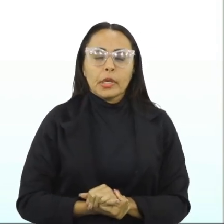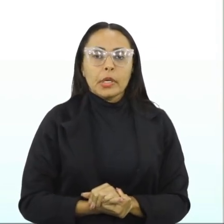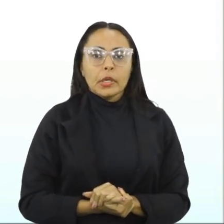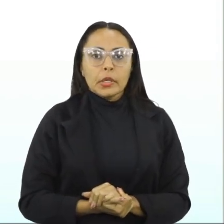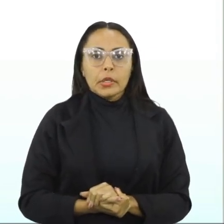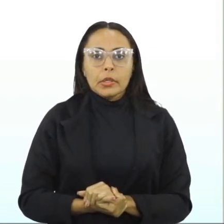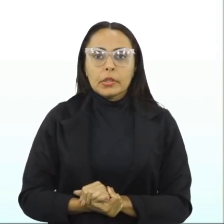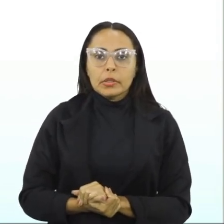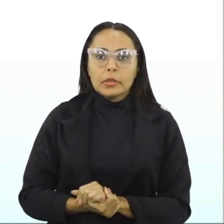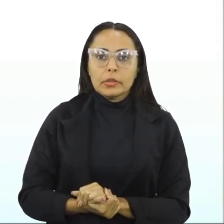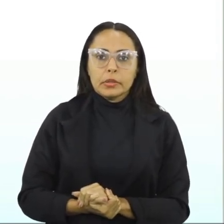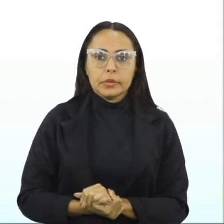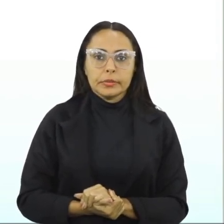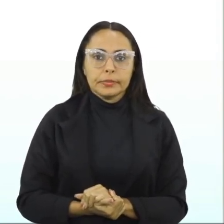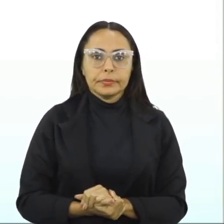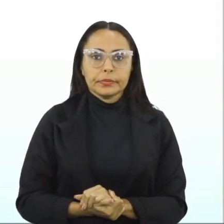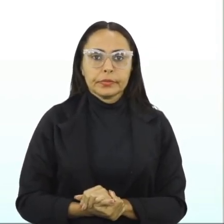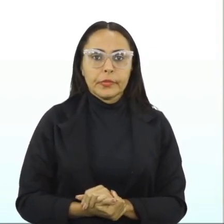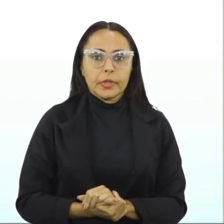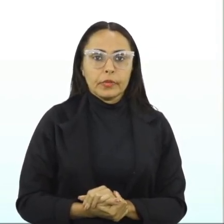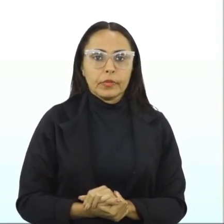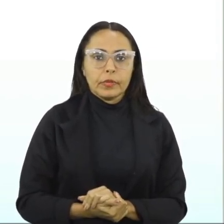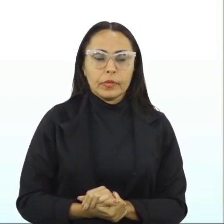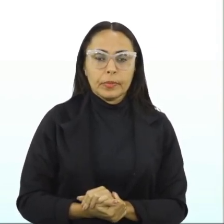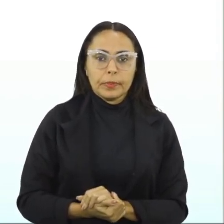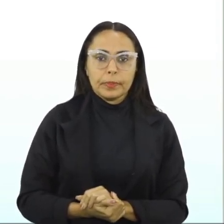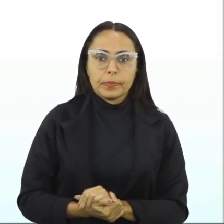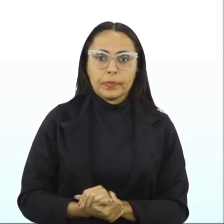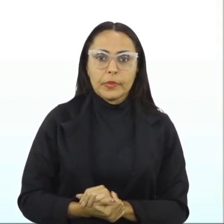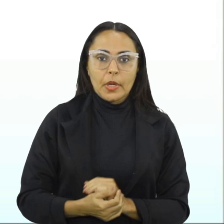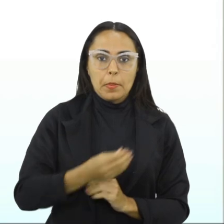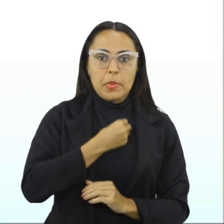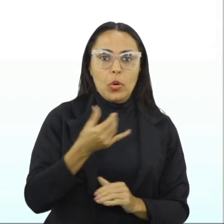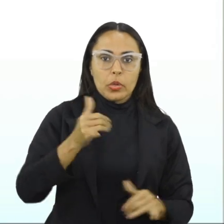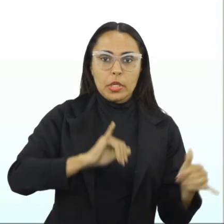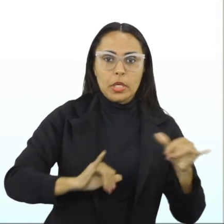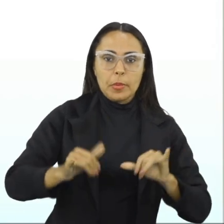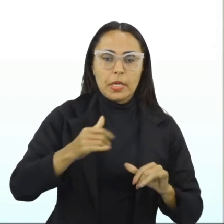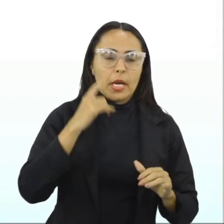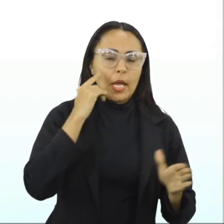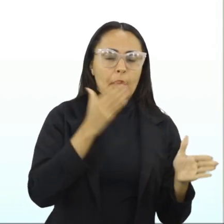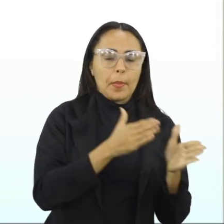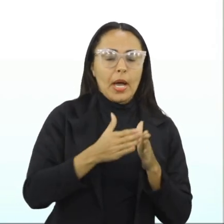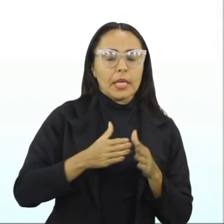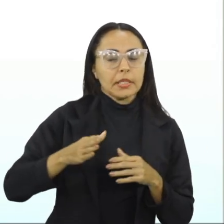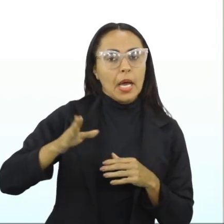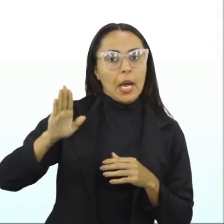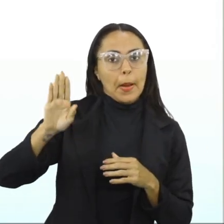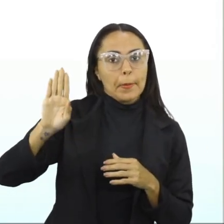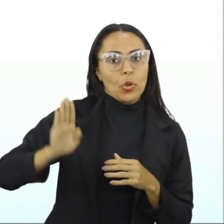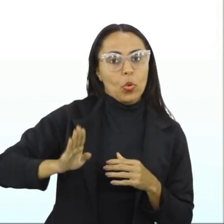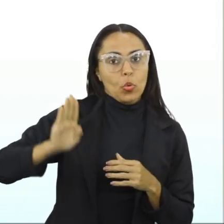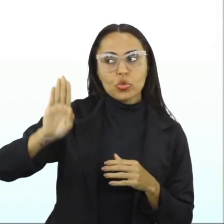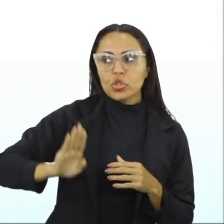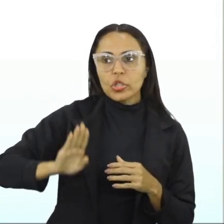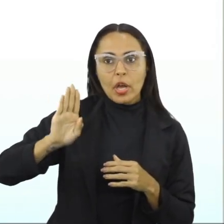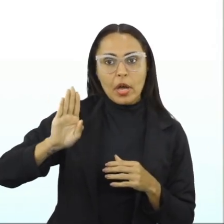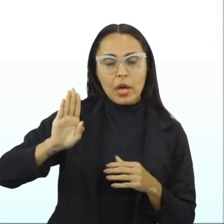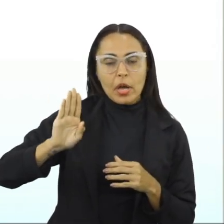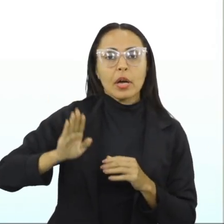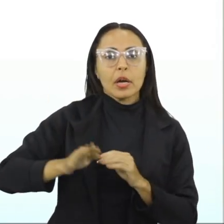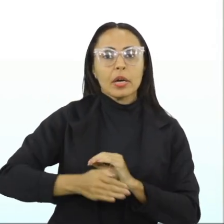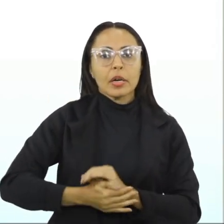aqui, vocês vão dizer que bioquímica é a parte da biologia. Eu vou colocar aqui, porque eu sei que tu quer